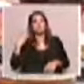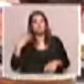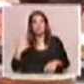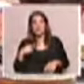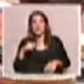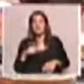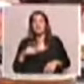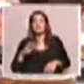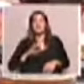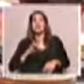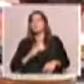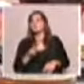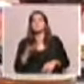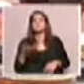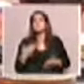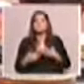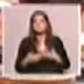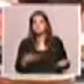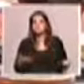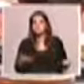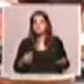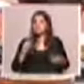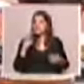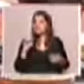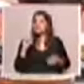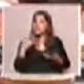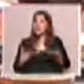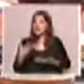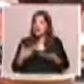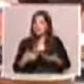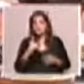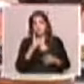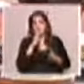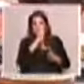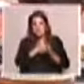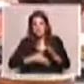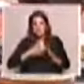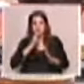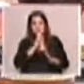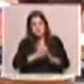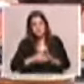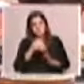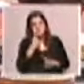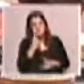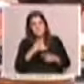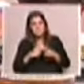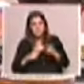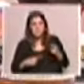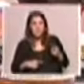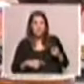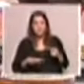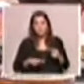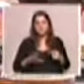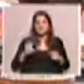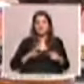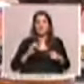queijo. 30 gramas? 30 gramas. E, portanto, aqui a ideia era que sim, portanto, será uma fatia e meia se fosse Flamengo, mas um pouco de queijo da